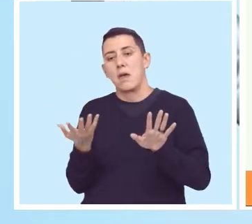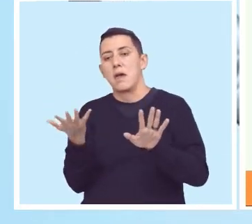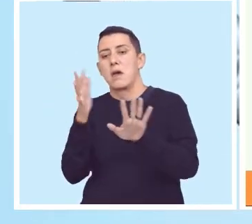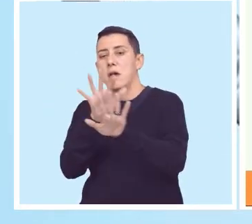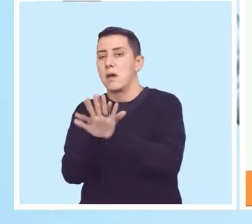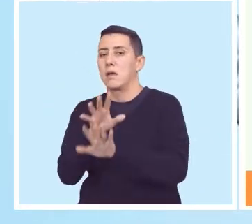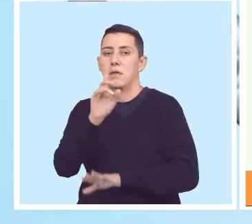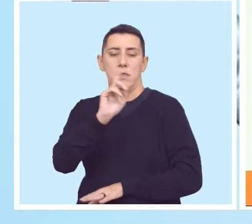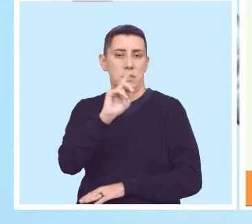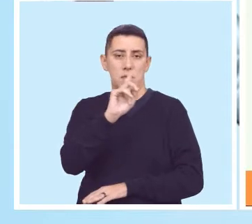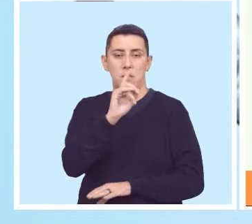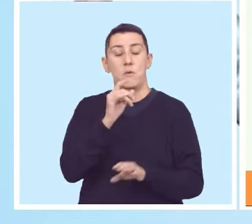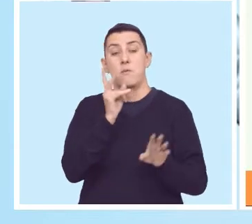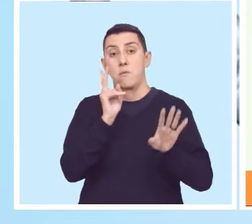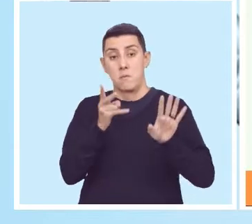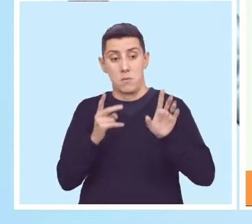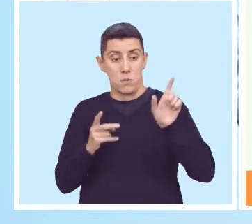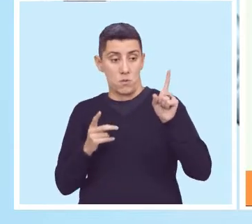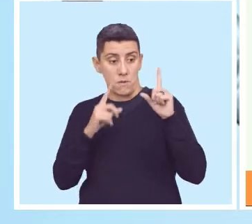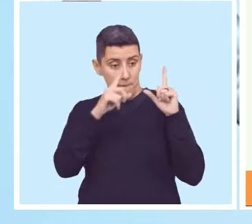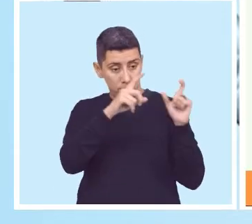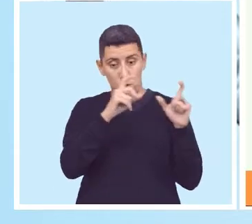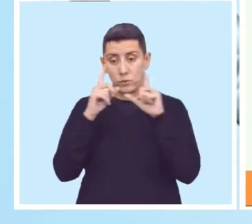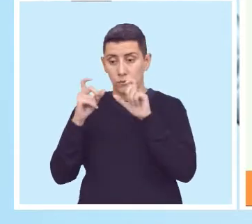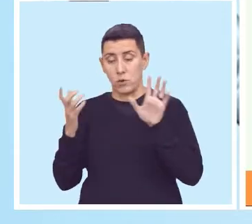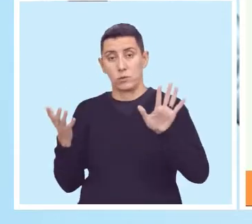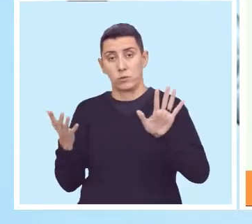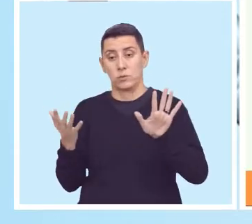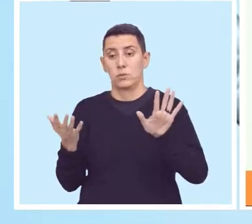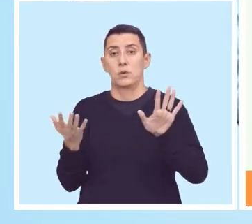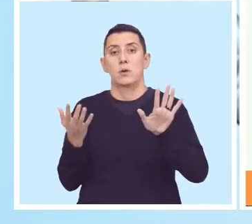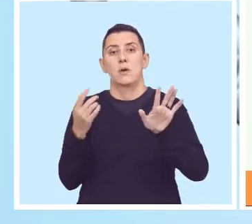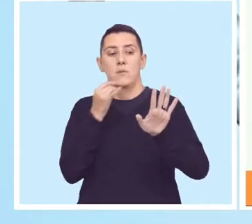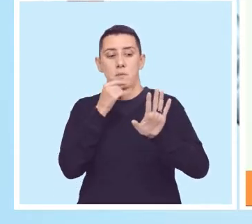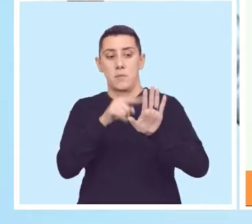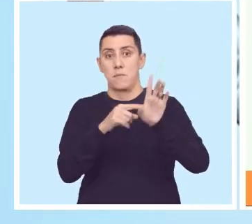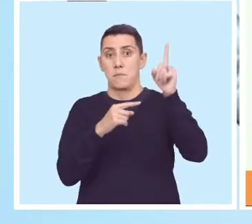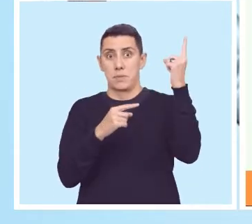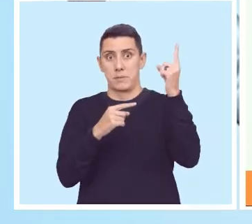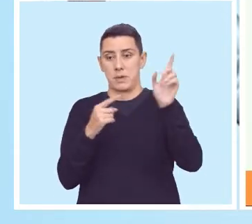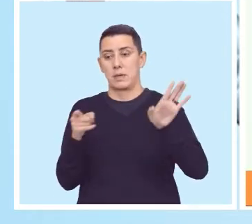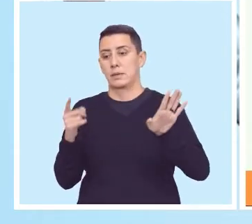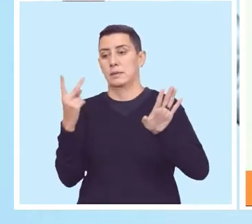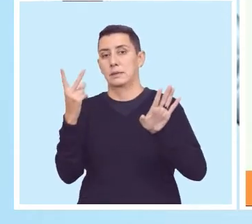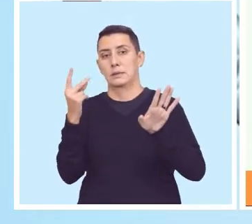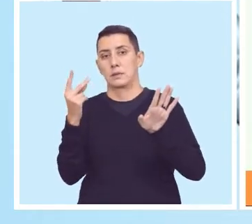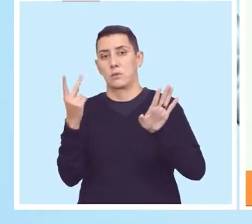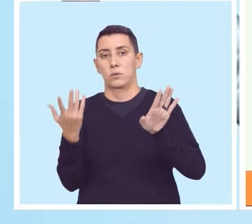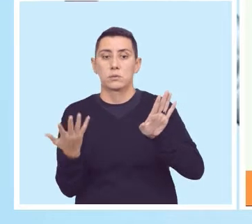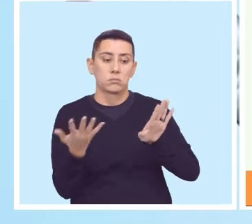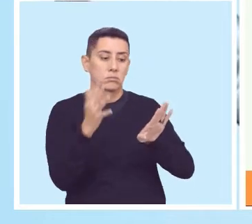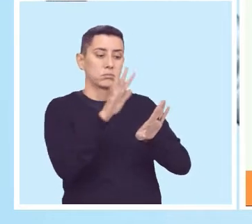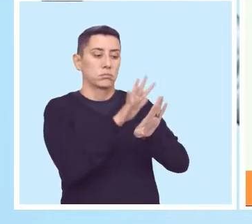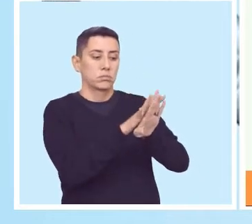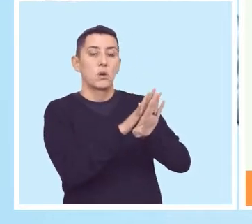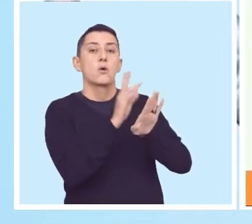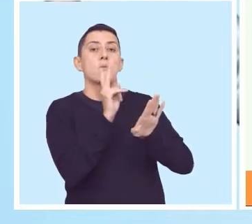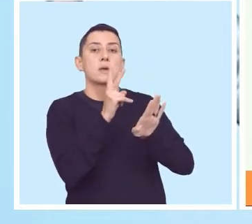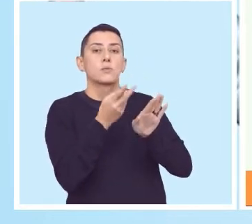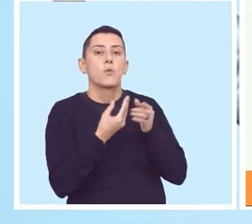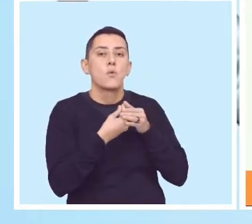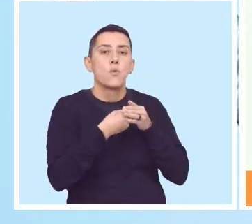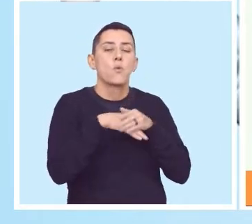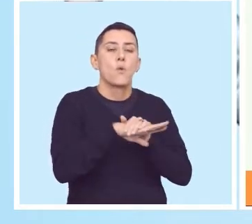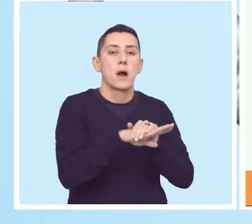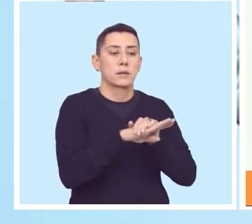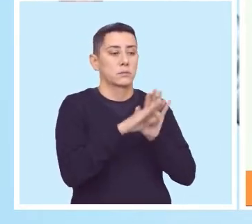A segunda imagem, ela meio que está sobreposta à primeira, à anterior. Para quê? Para que a gente não perca nenhuma informação. Mas aí